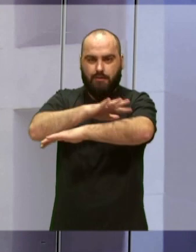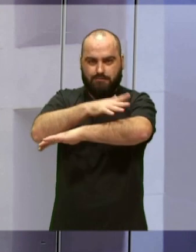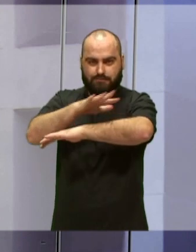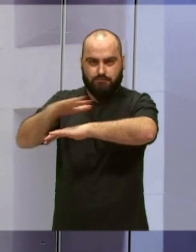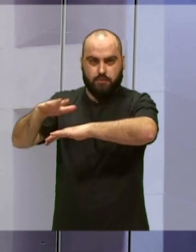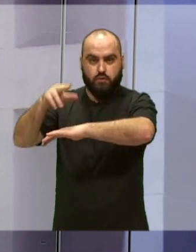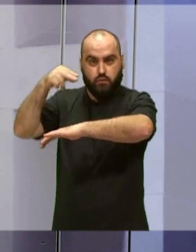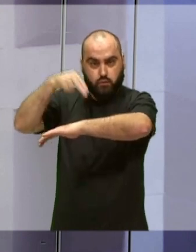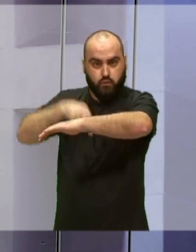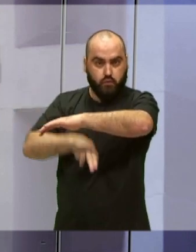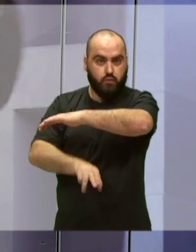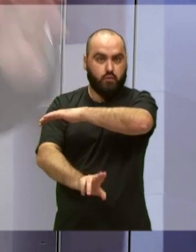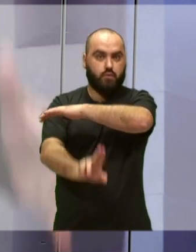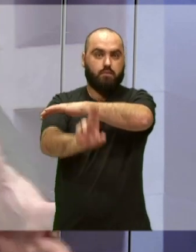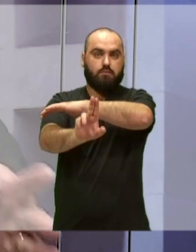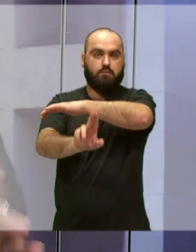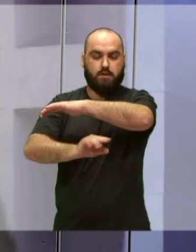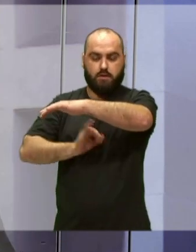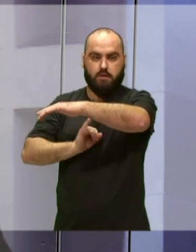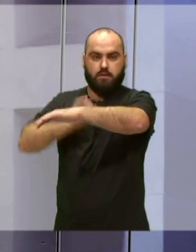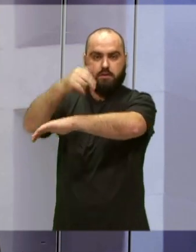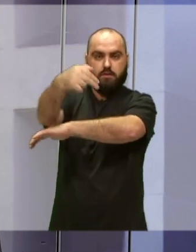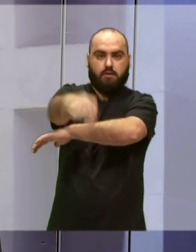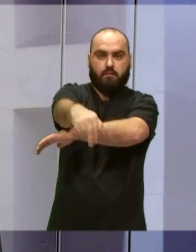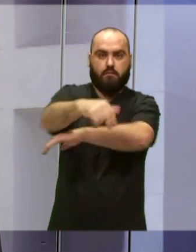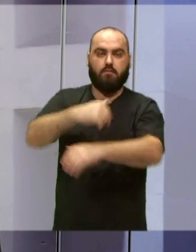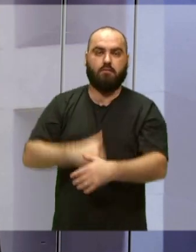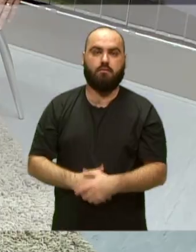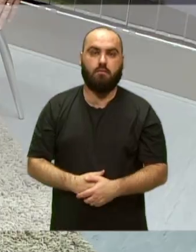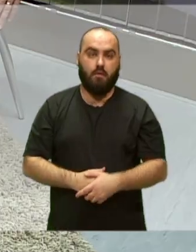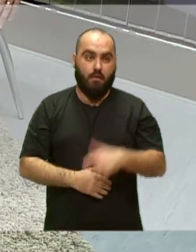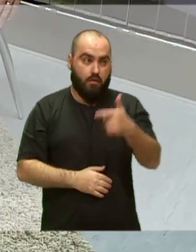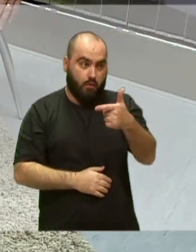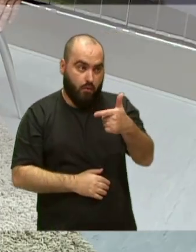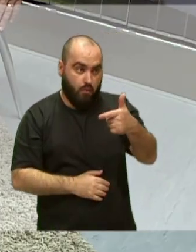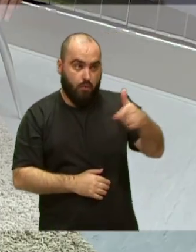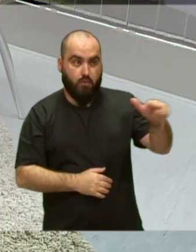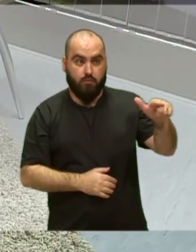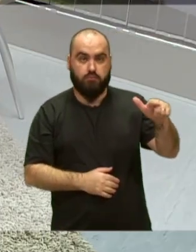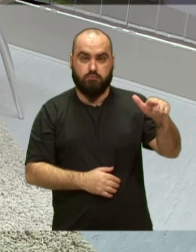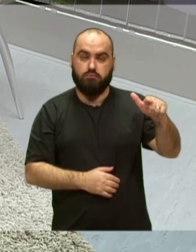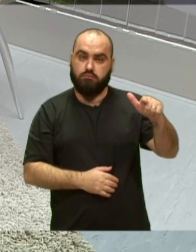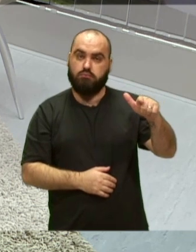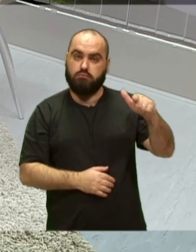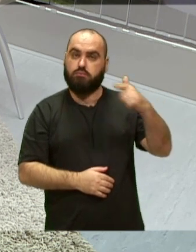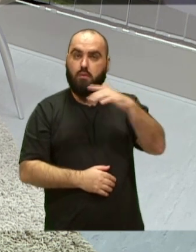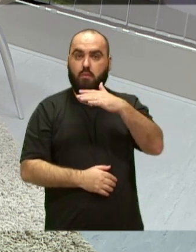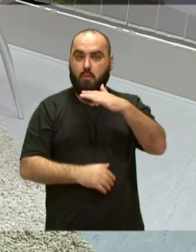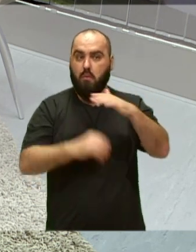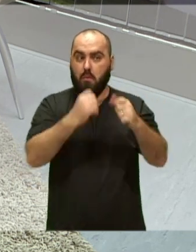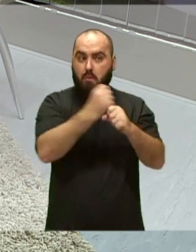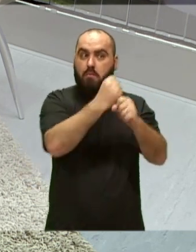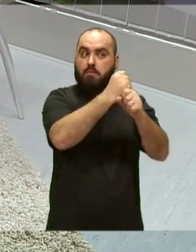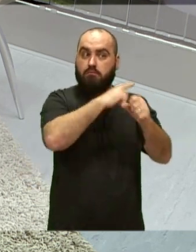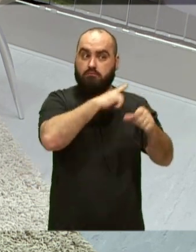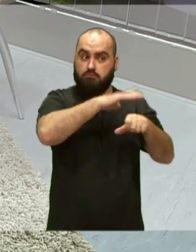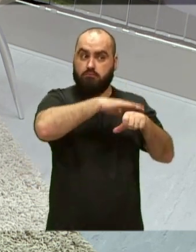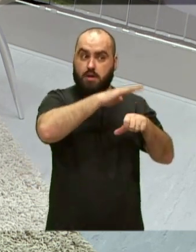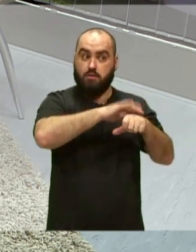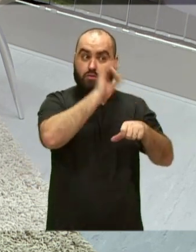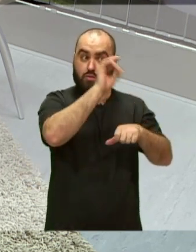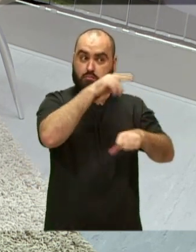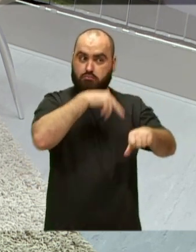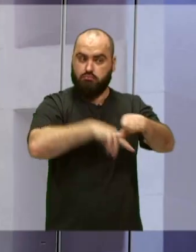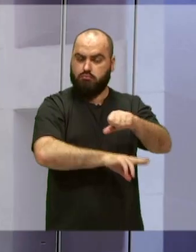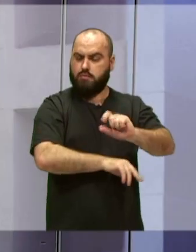vários projetos dentro de todo esse escopo né outras obras que existe as outras obras e eu assim ó foi feita